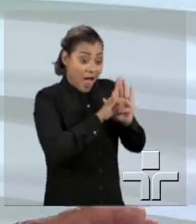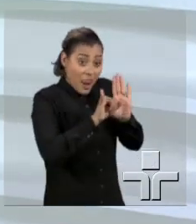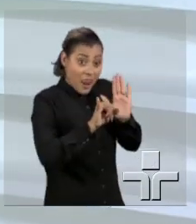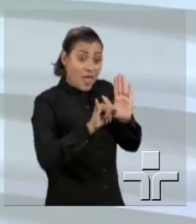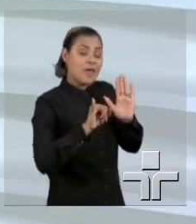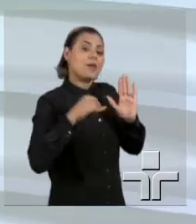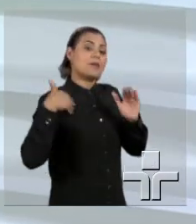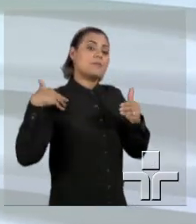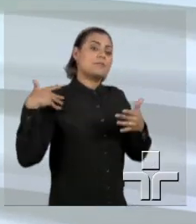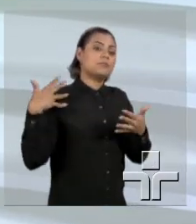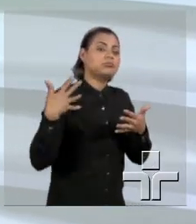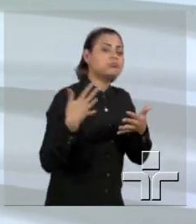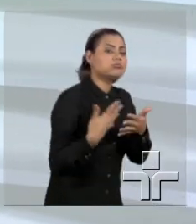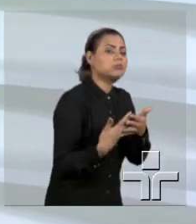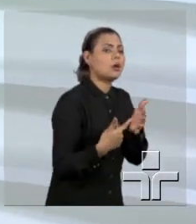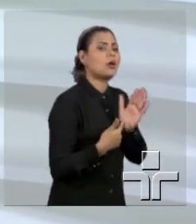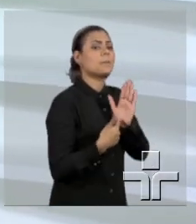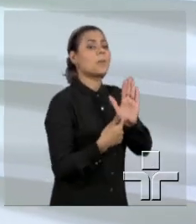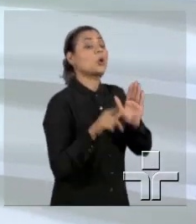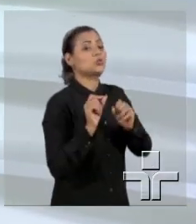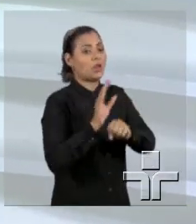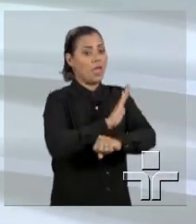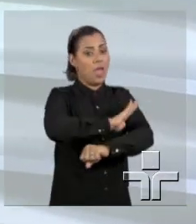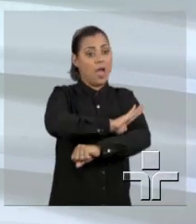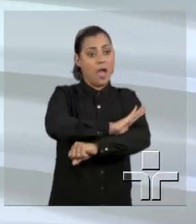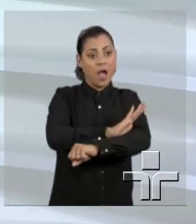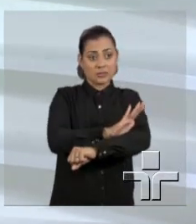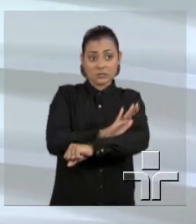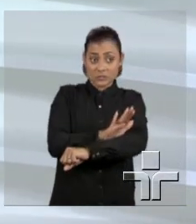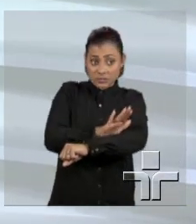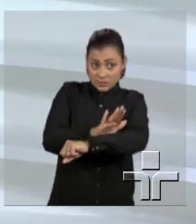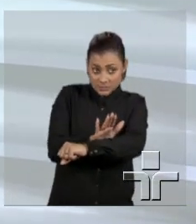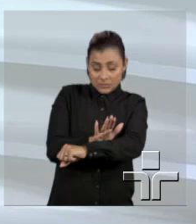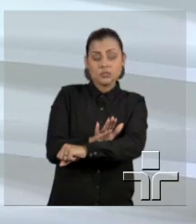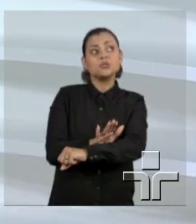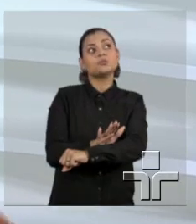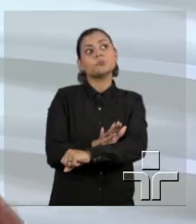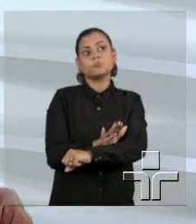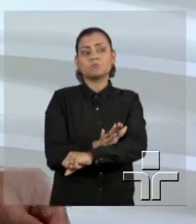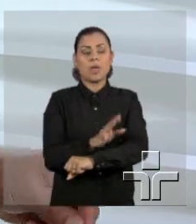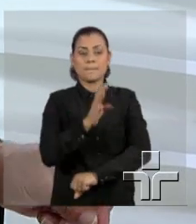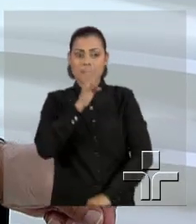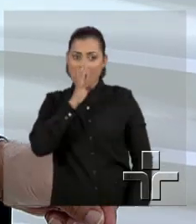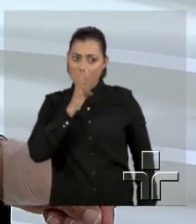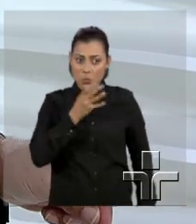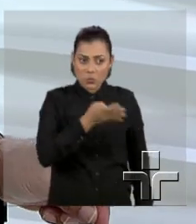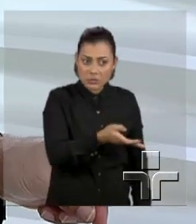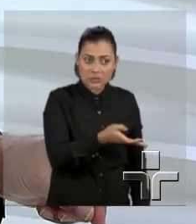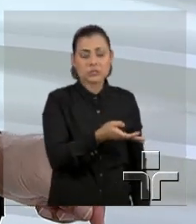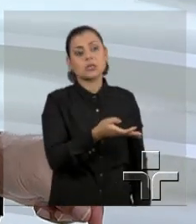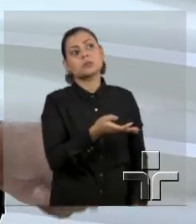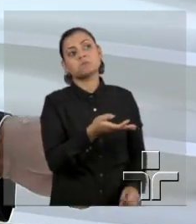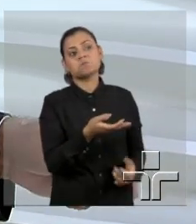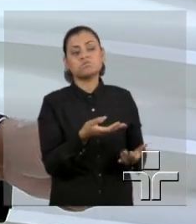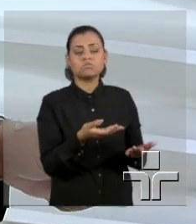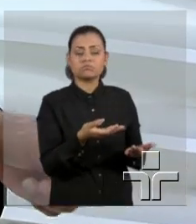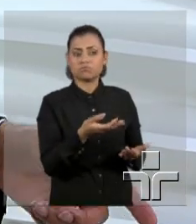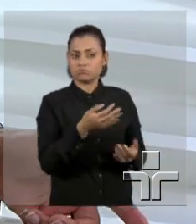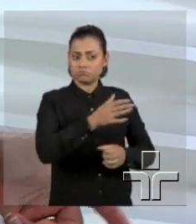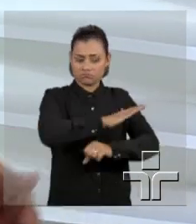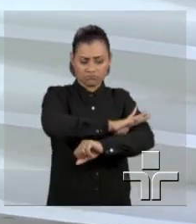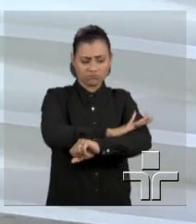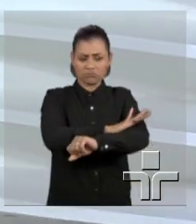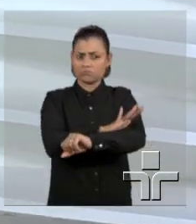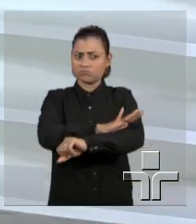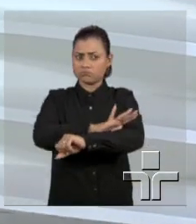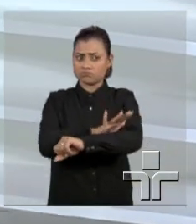dilata o conceito de racismo para incriminar, para fazer do racismo um